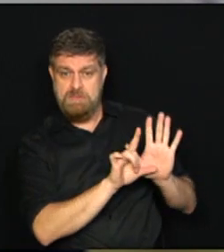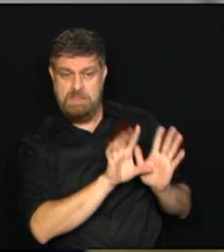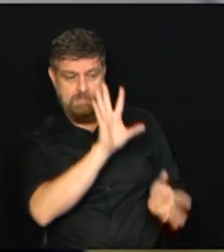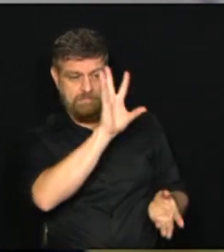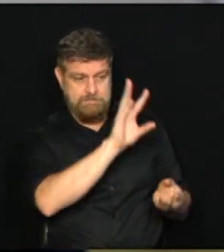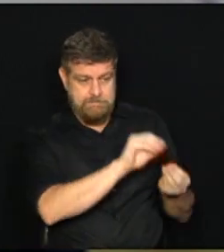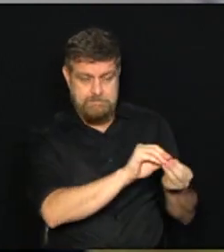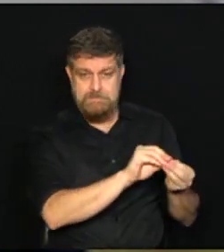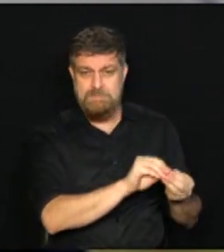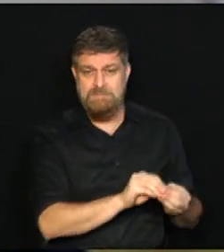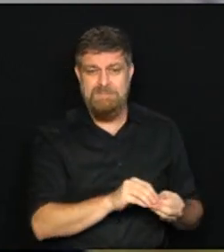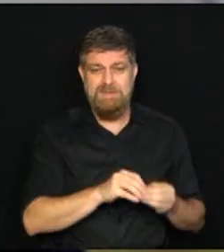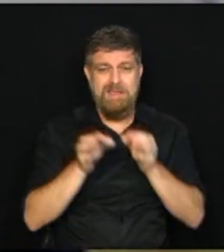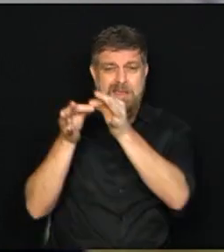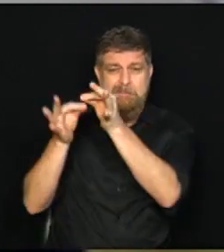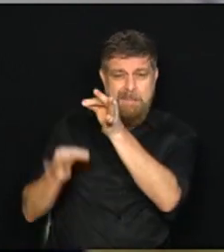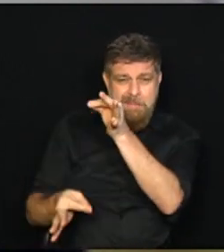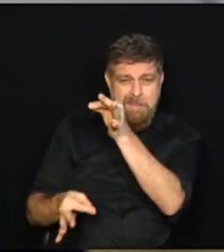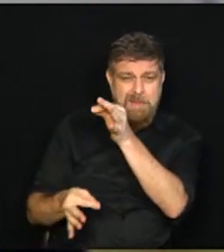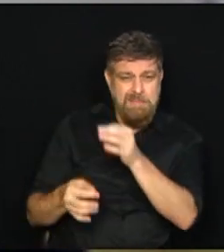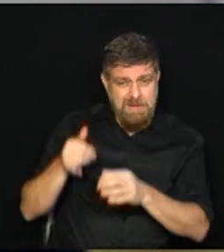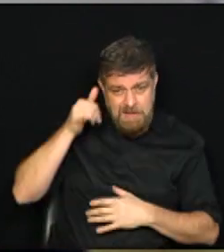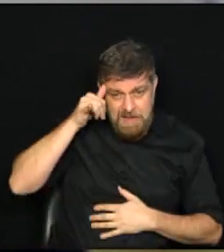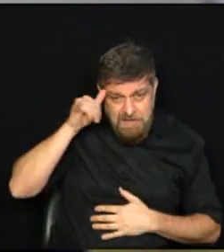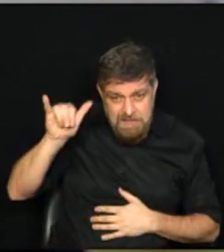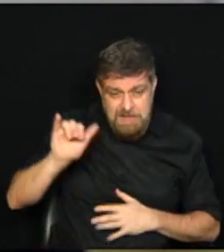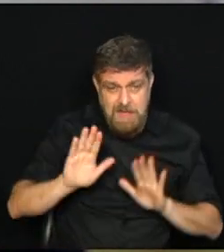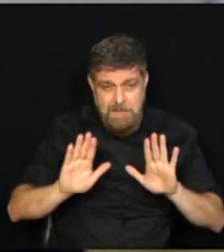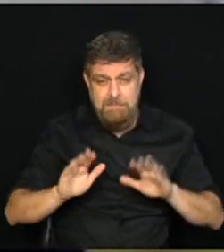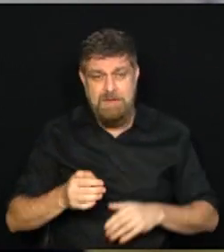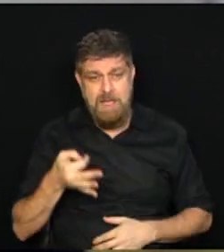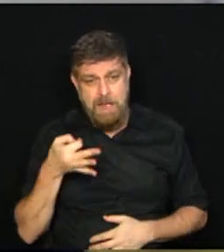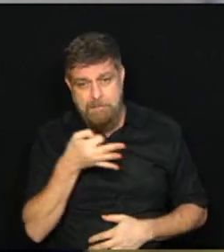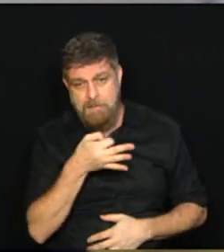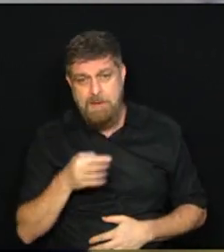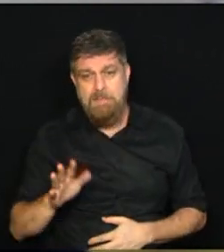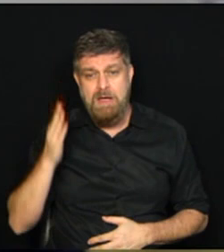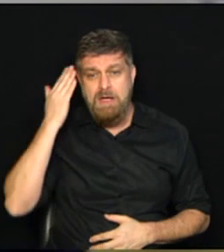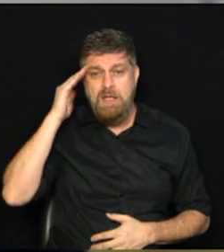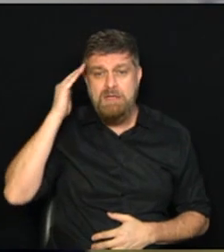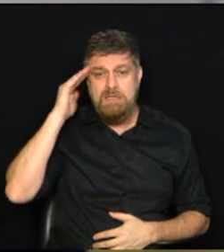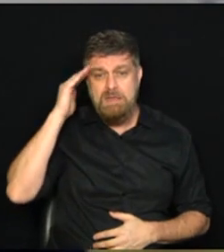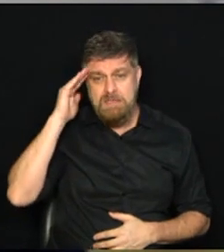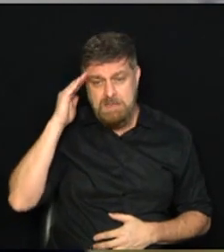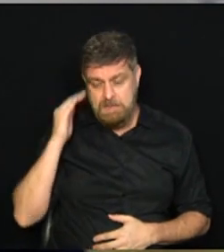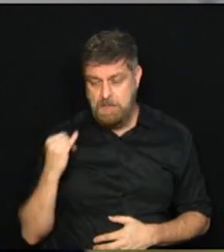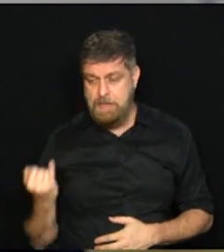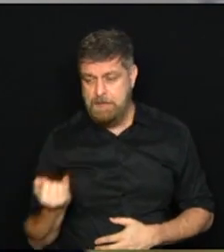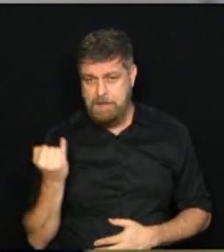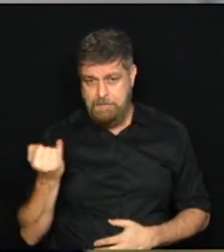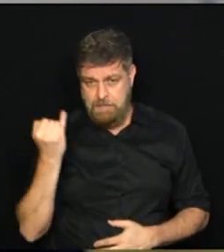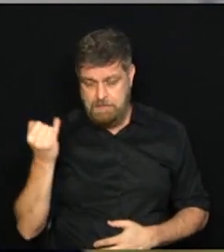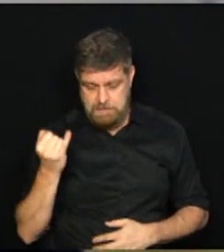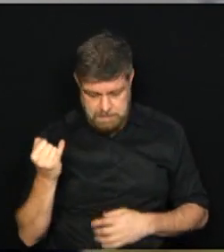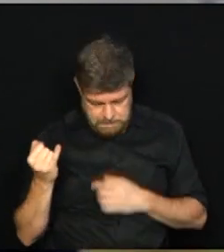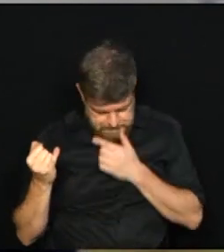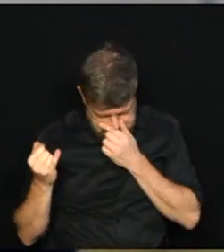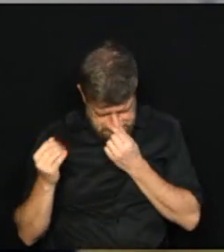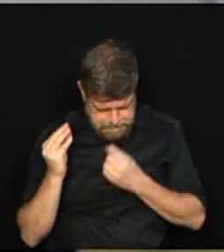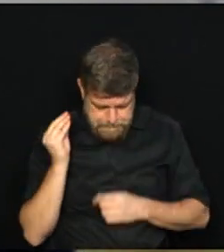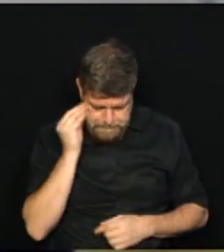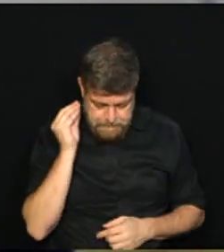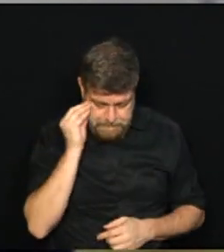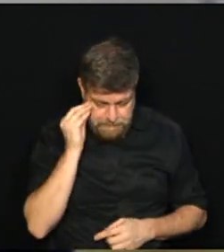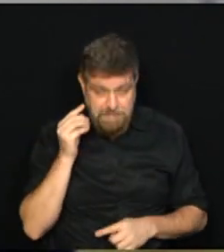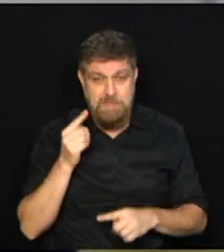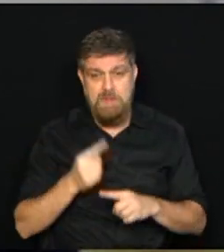assim, me alongar, mas dizer que, no nosso modo de entender, é importante a testagem, pois